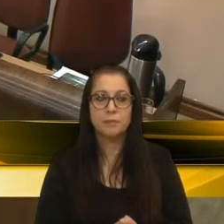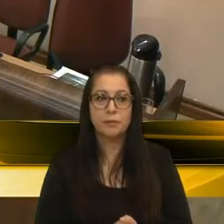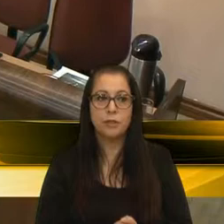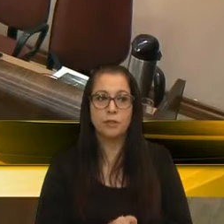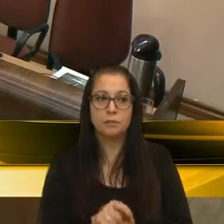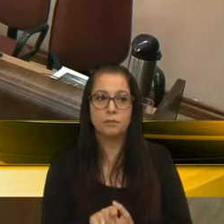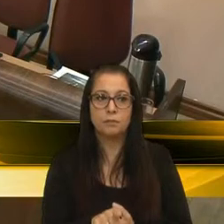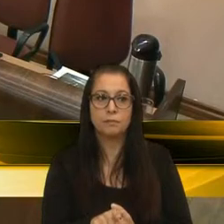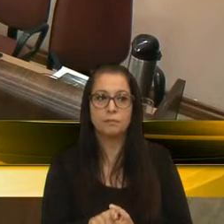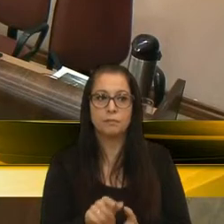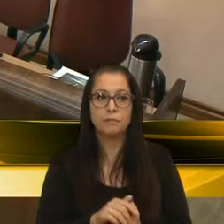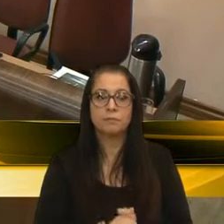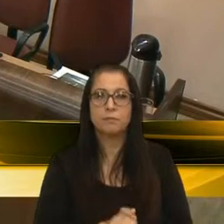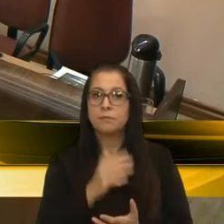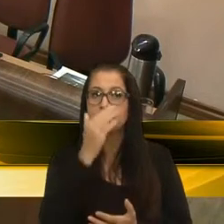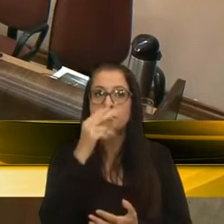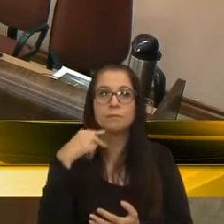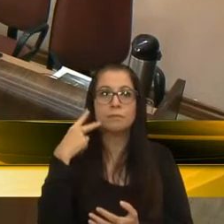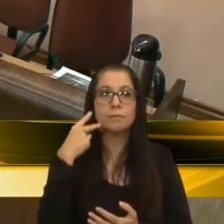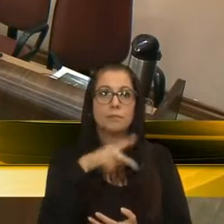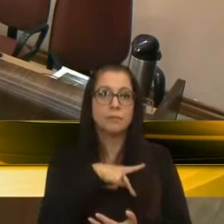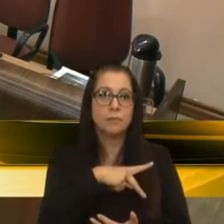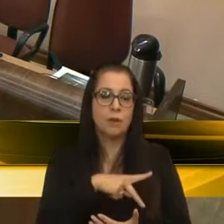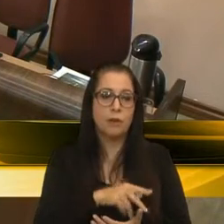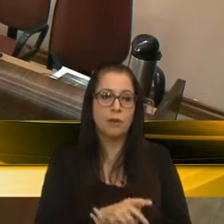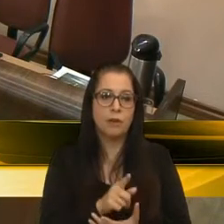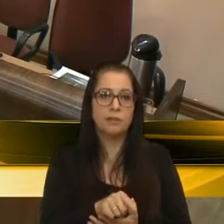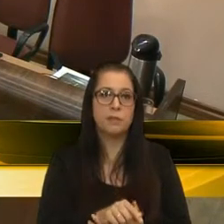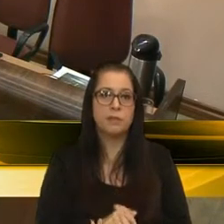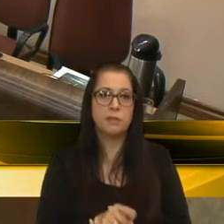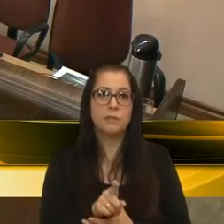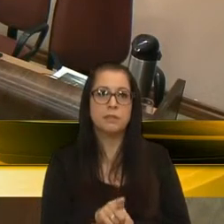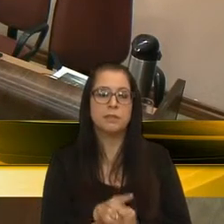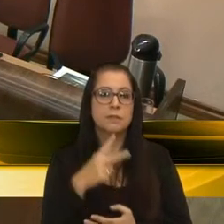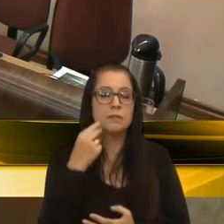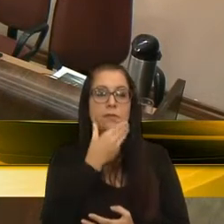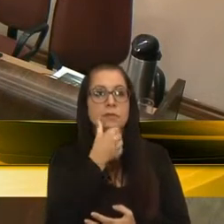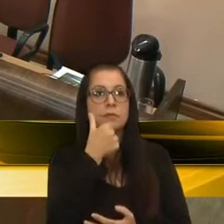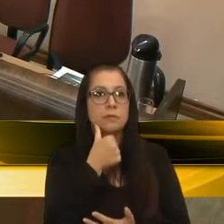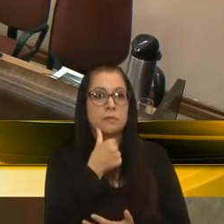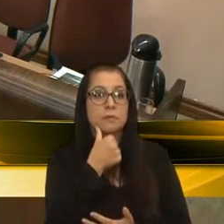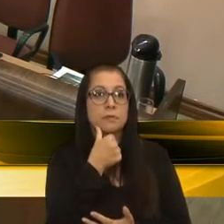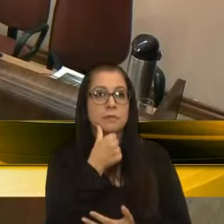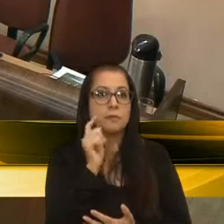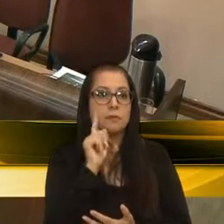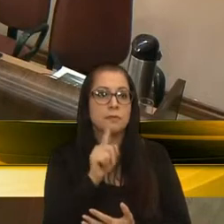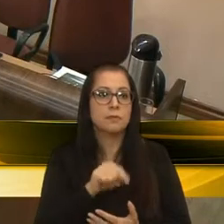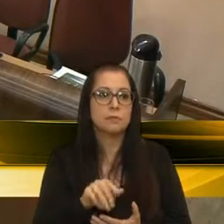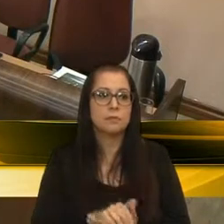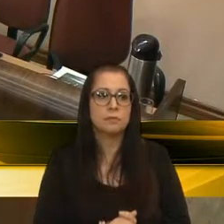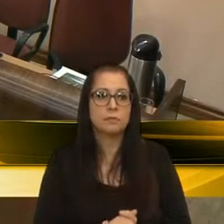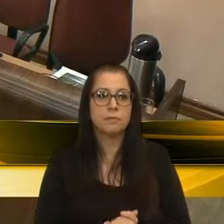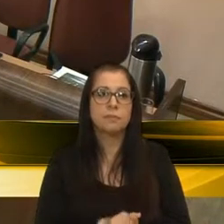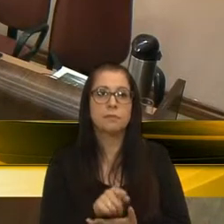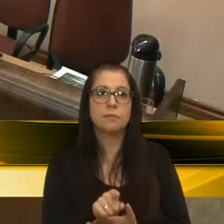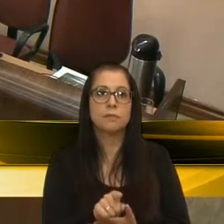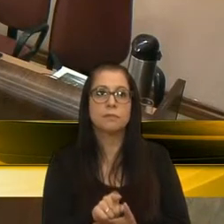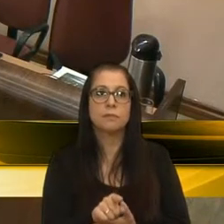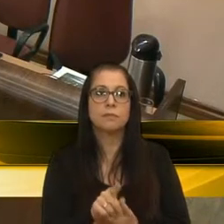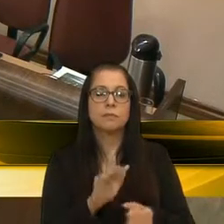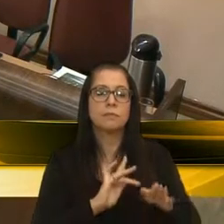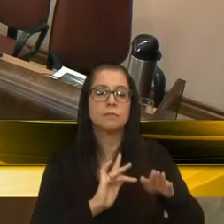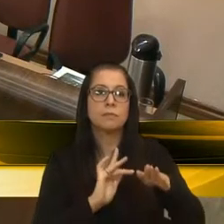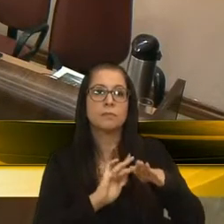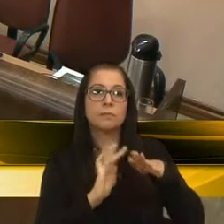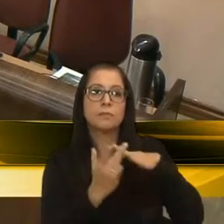Bom dia, presidente. Bom dia, colegas vereadoras, vereadores, quem nos assiste pela TV Câmara, pelas redes sociais e